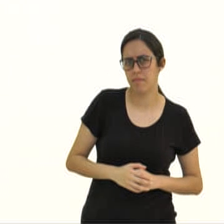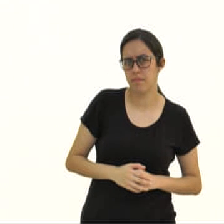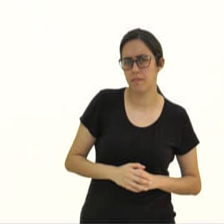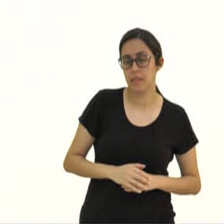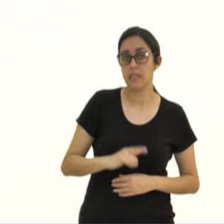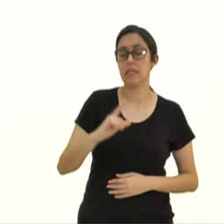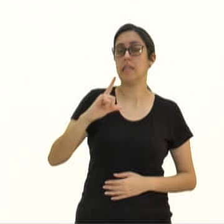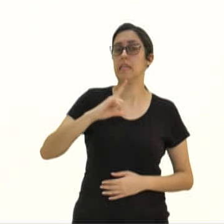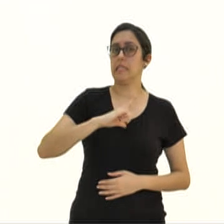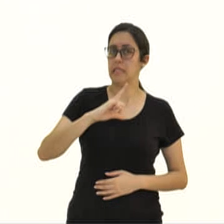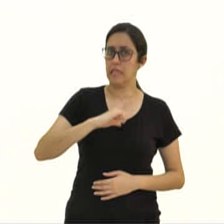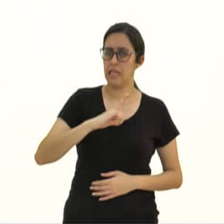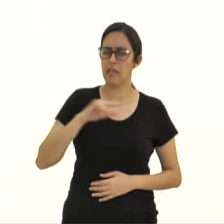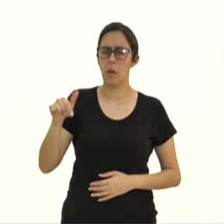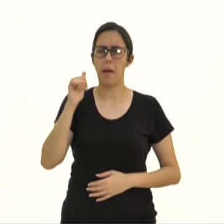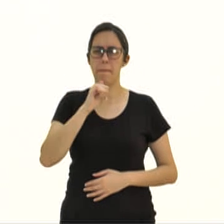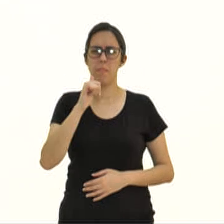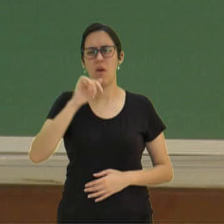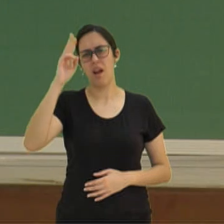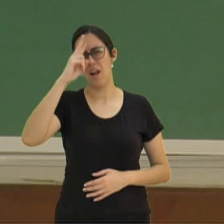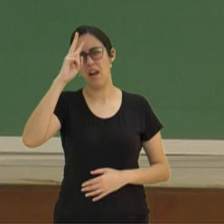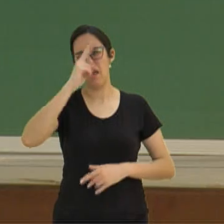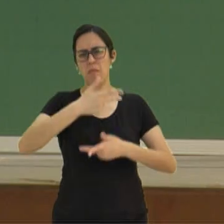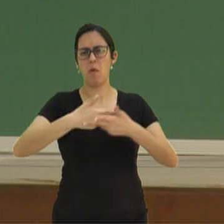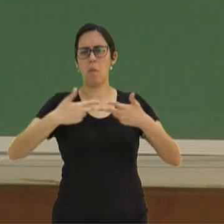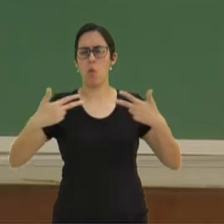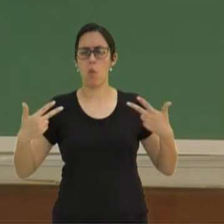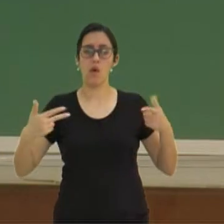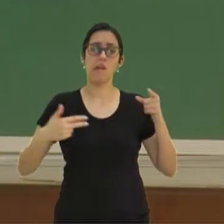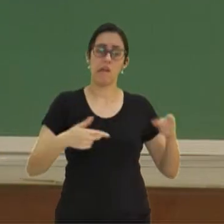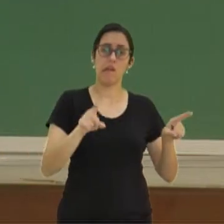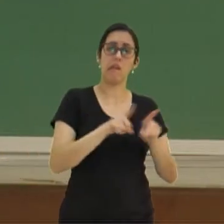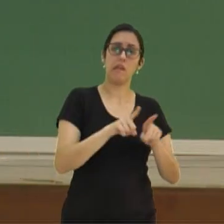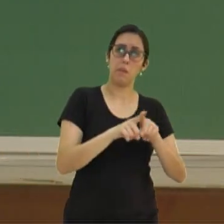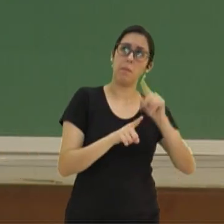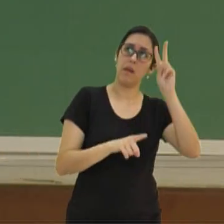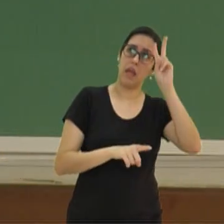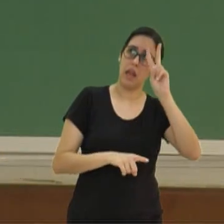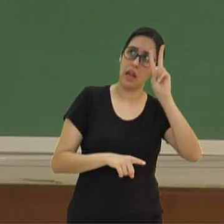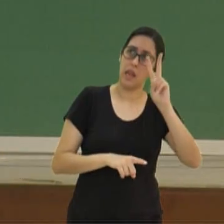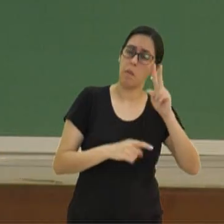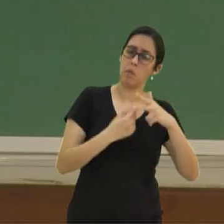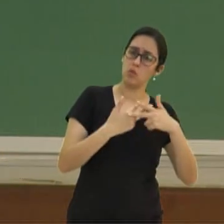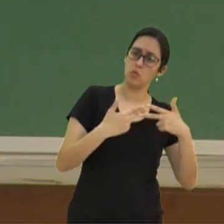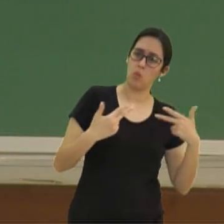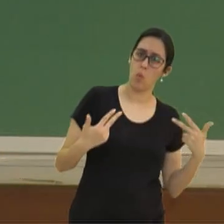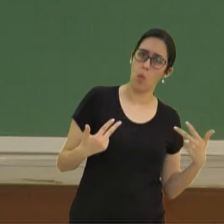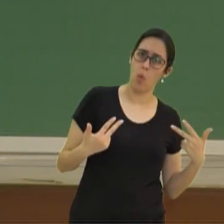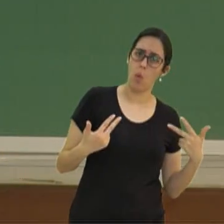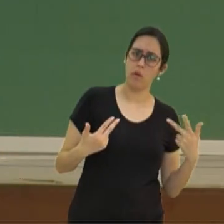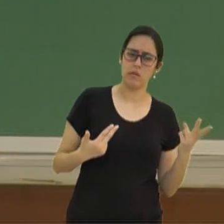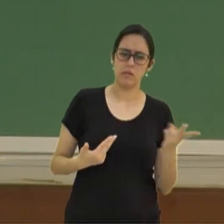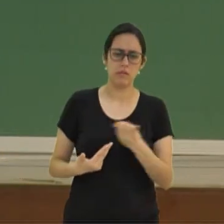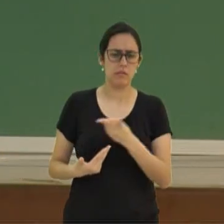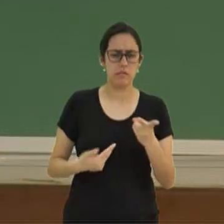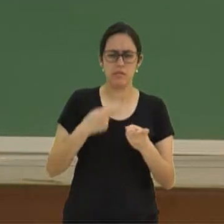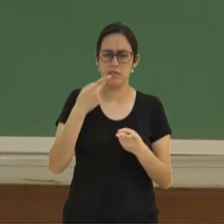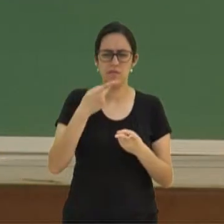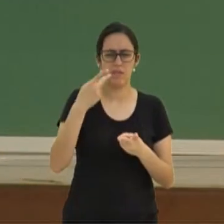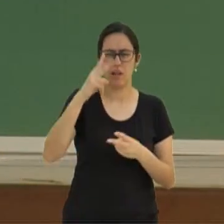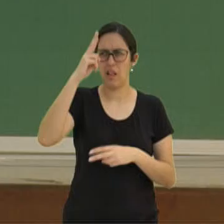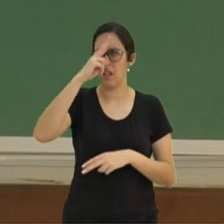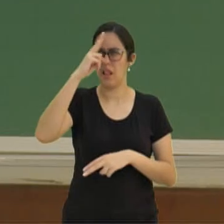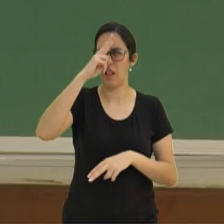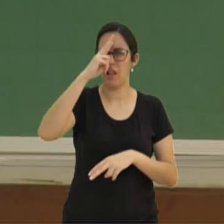alguma coisa ali, ela lembra de algumas coisas e ele também lembra de umas outras coisas e eles falam de algumas coisas que eles estão lembrados